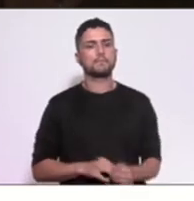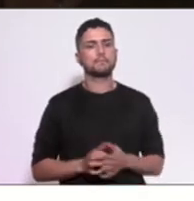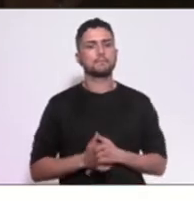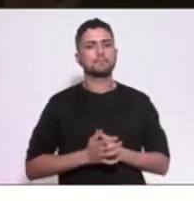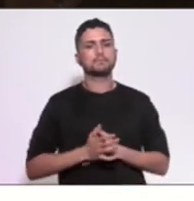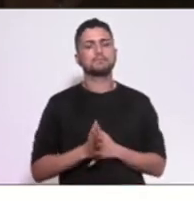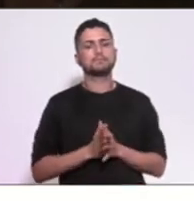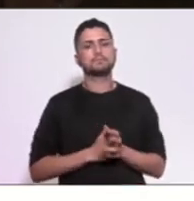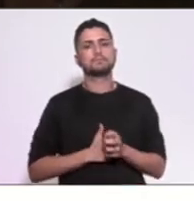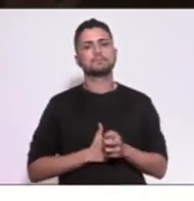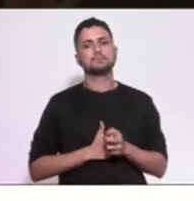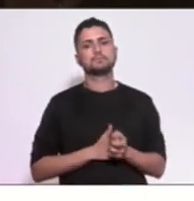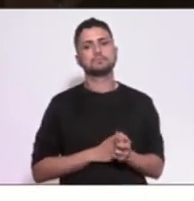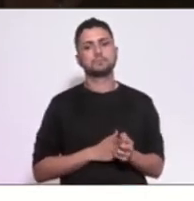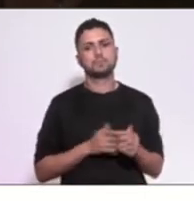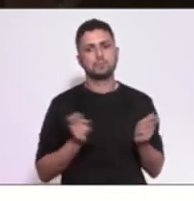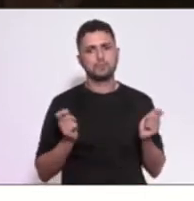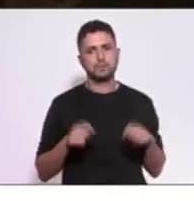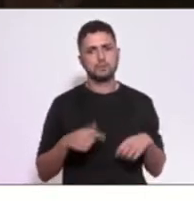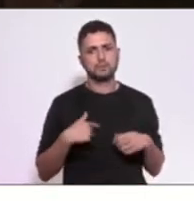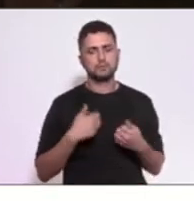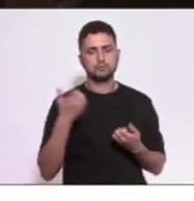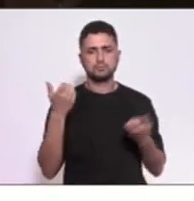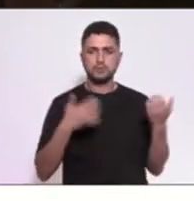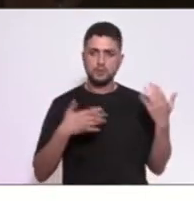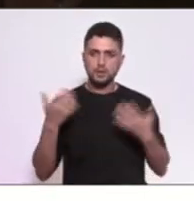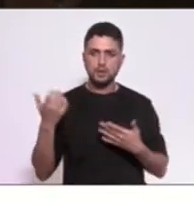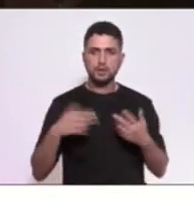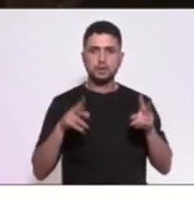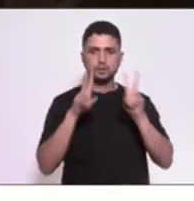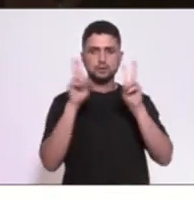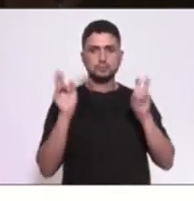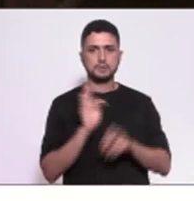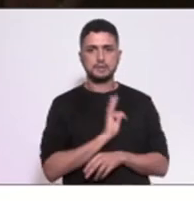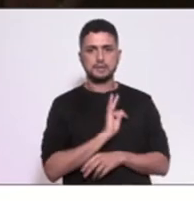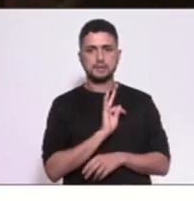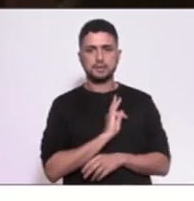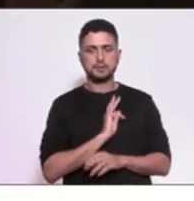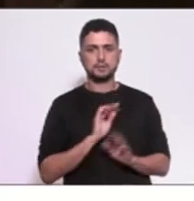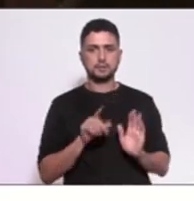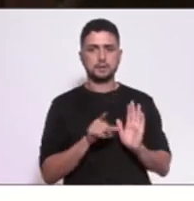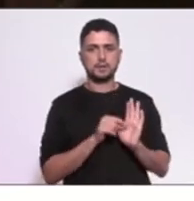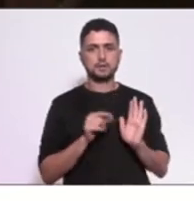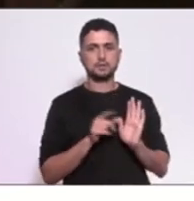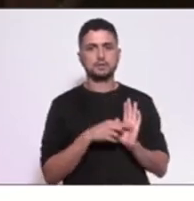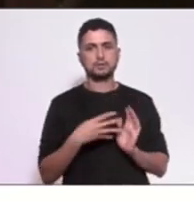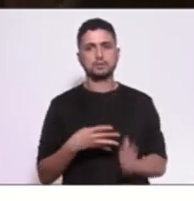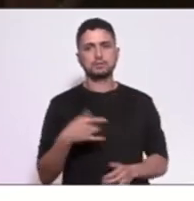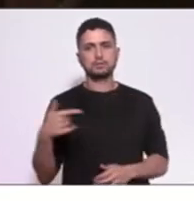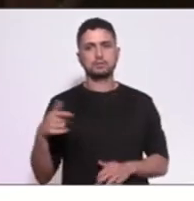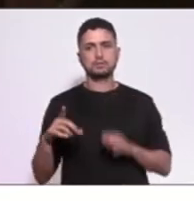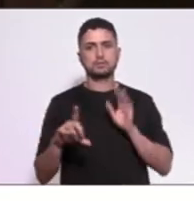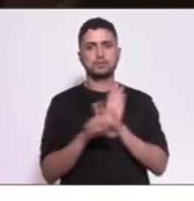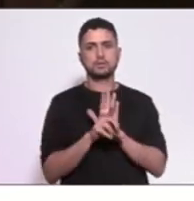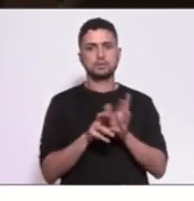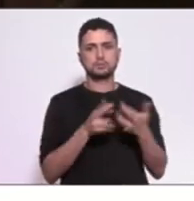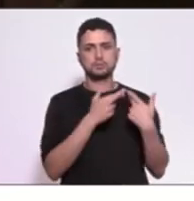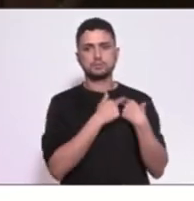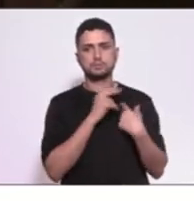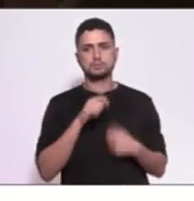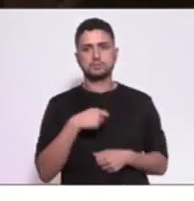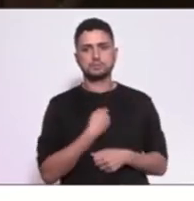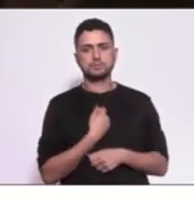poderia aqui discorrer de uma maneira técnica sobre o descumprimento do artigo 42 da Lei de Responsabilidade Fiscal,